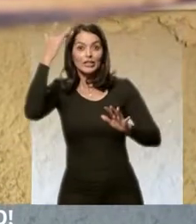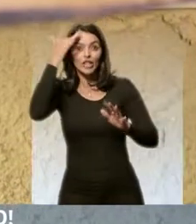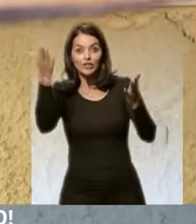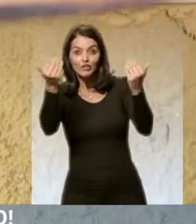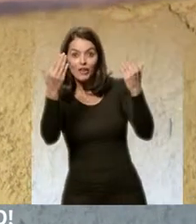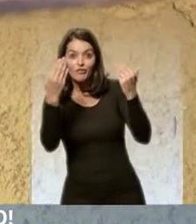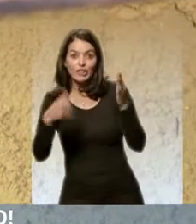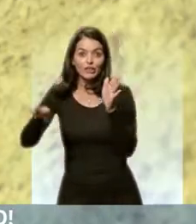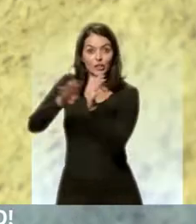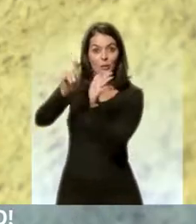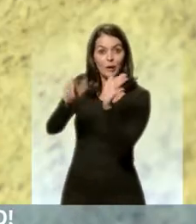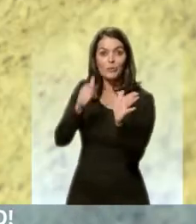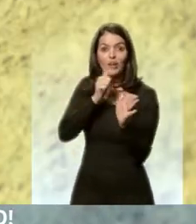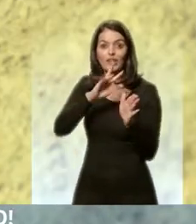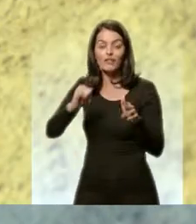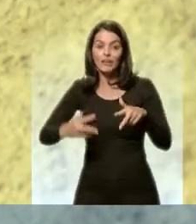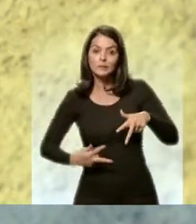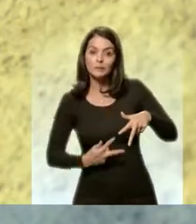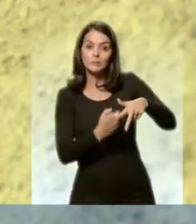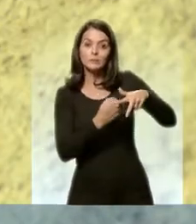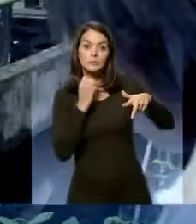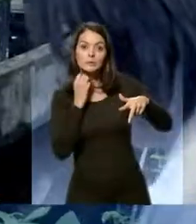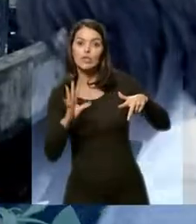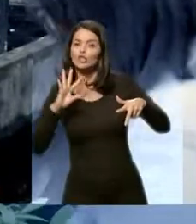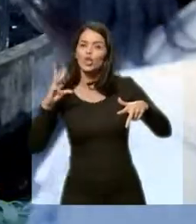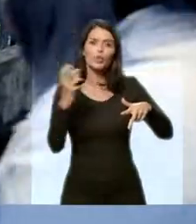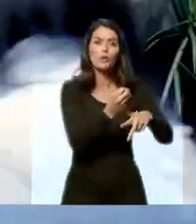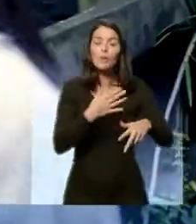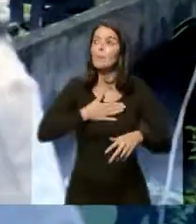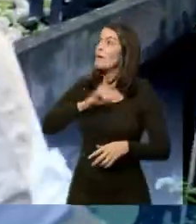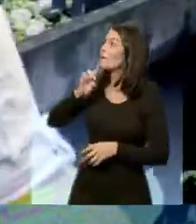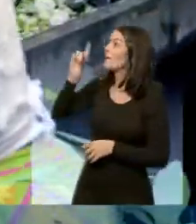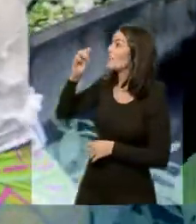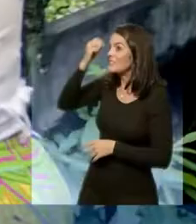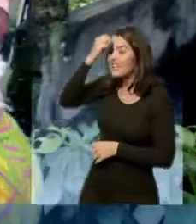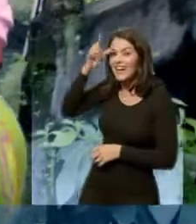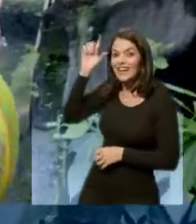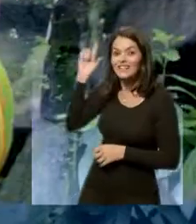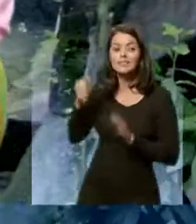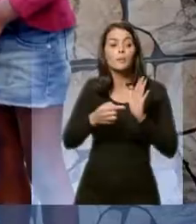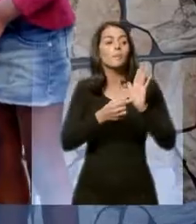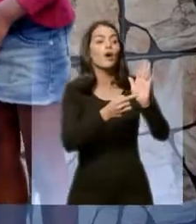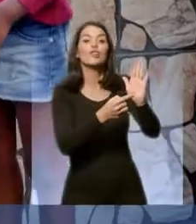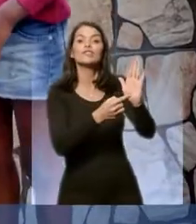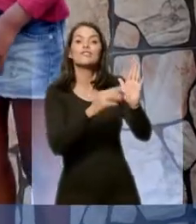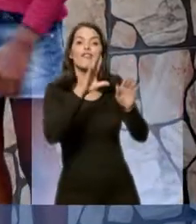Eu tô com a mulher que vai castrar todo mundo! Olha quem tá aqui! Meu Deus, Clarissa! Você é